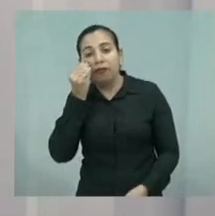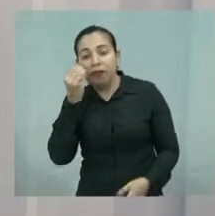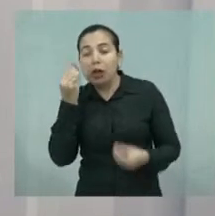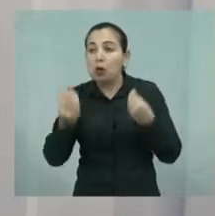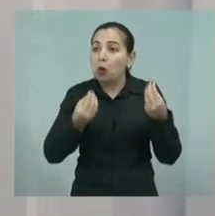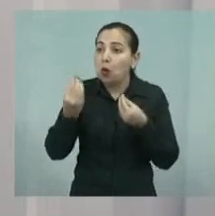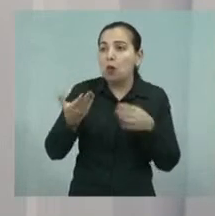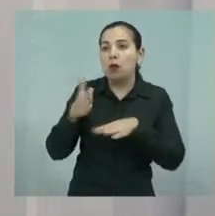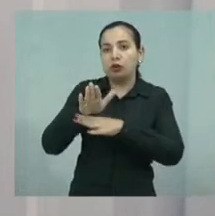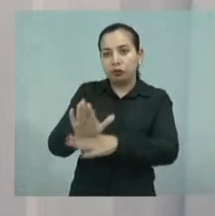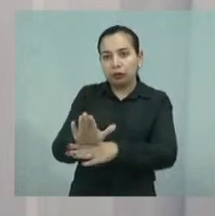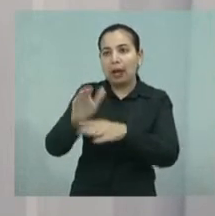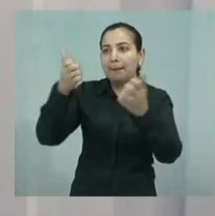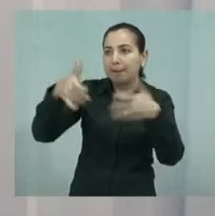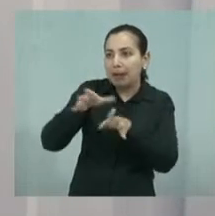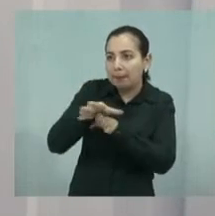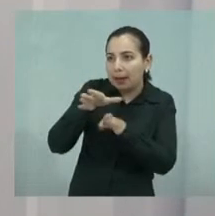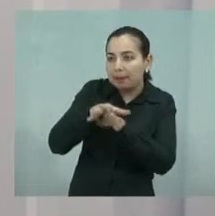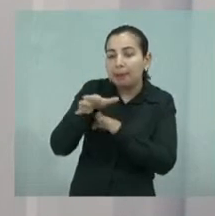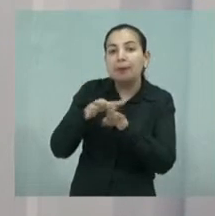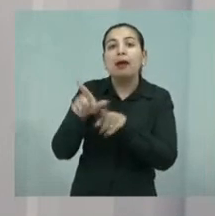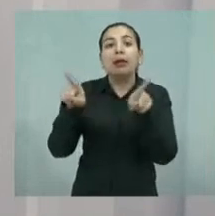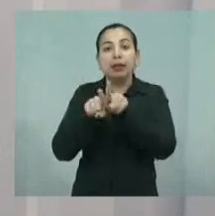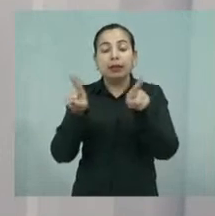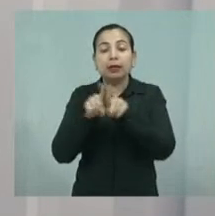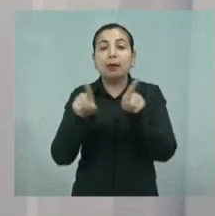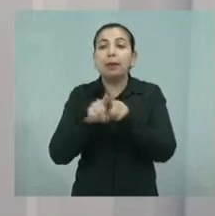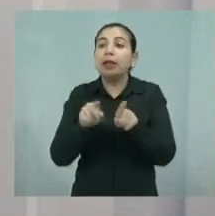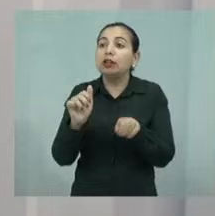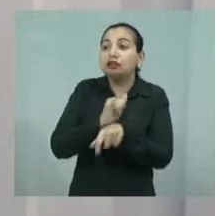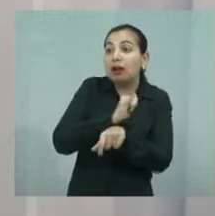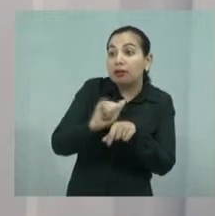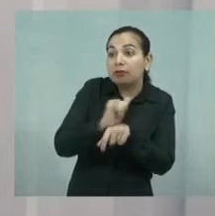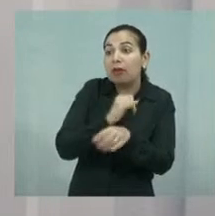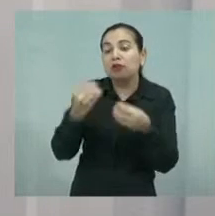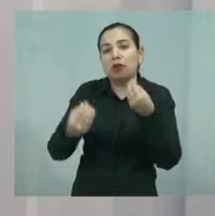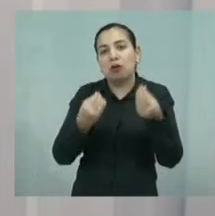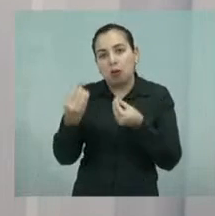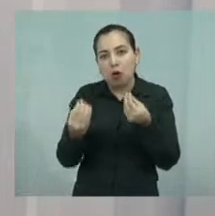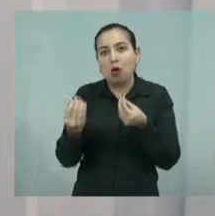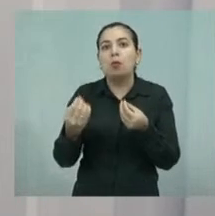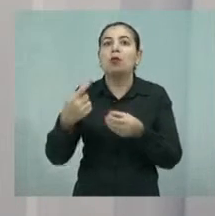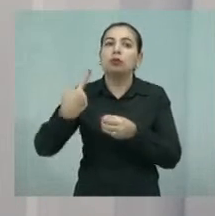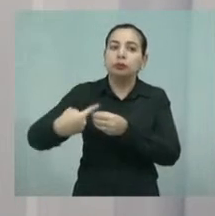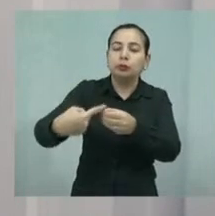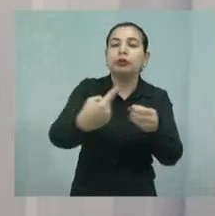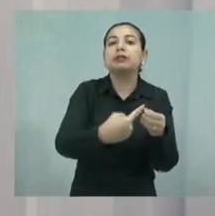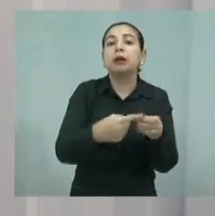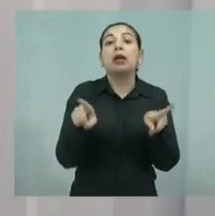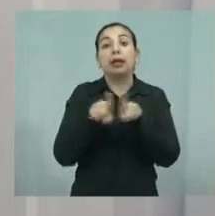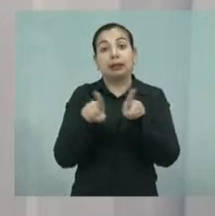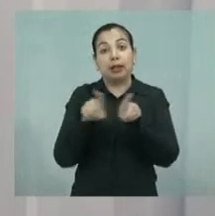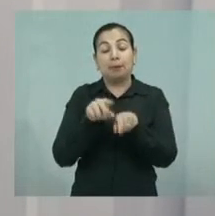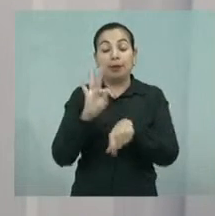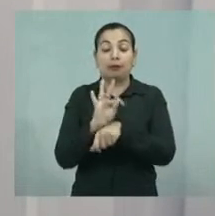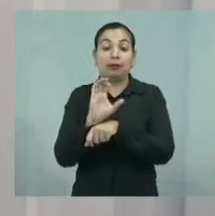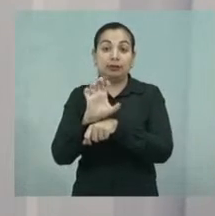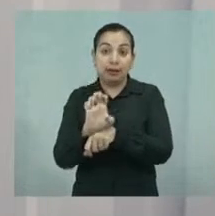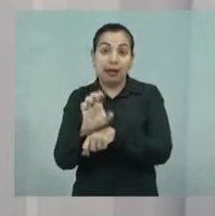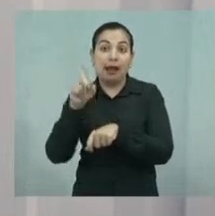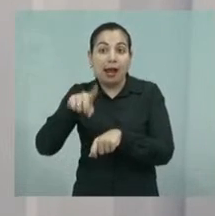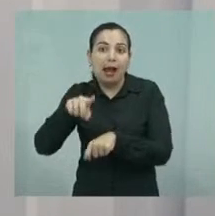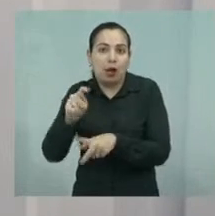na estrutura governamental dos municípios e os órgãos como o TCE, que está lá como órgão de controle, mas também